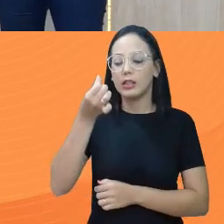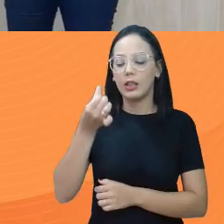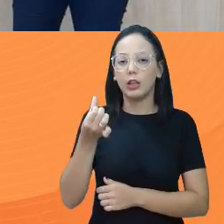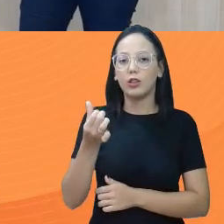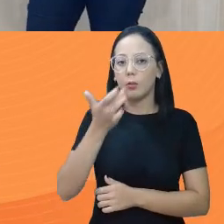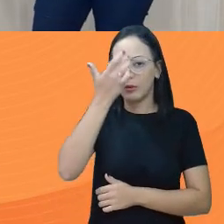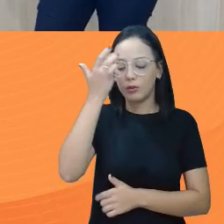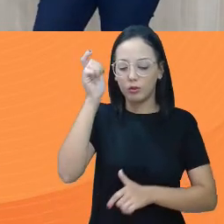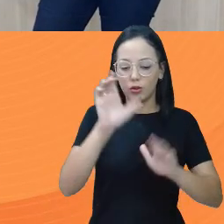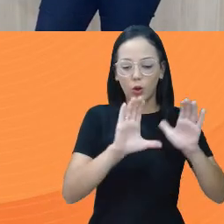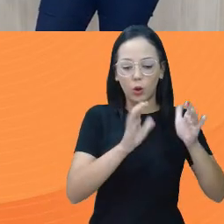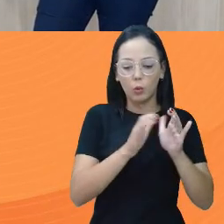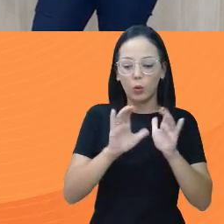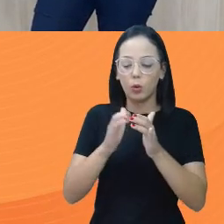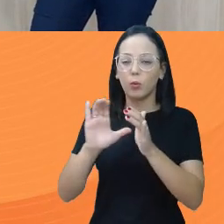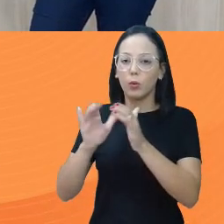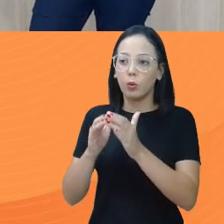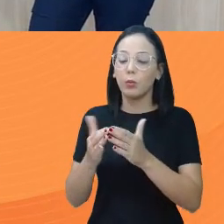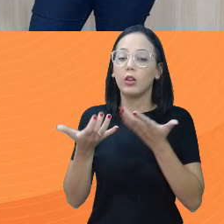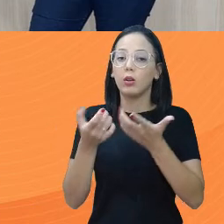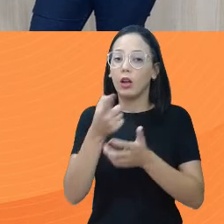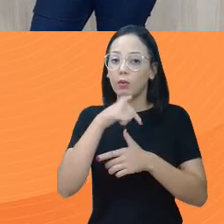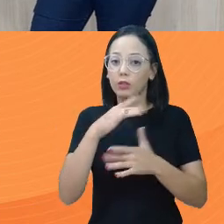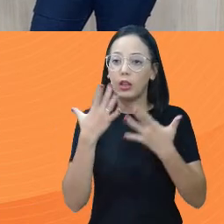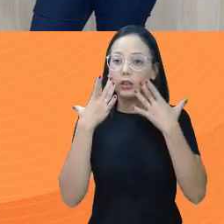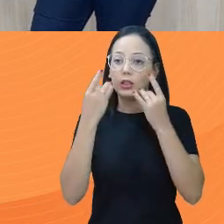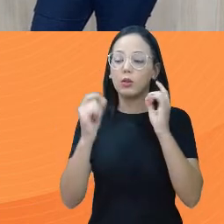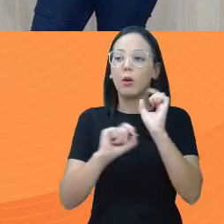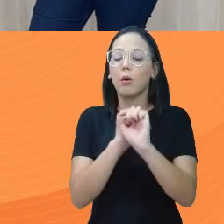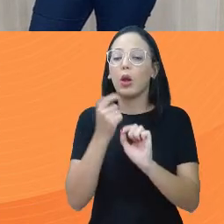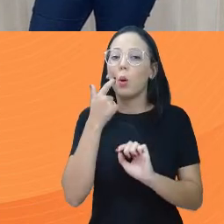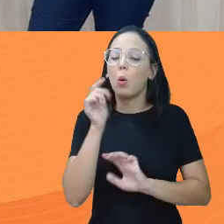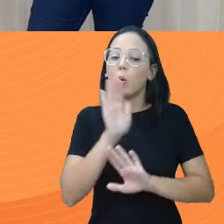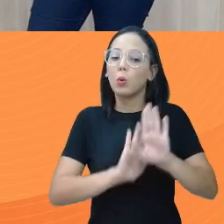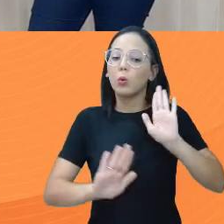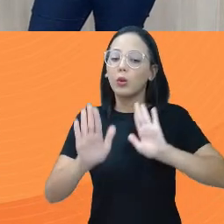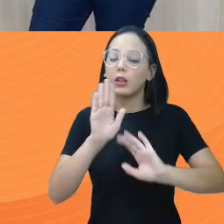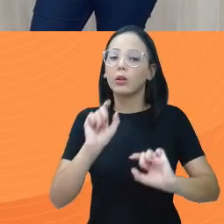em cada grupo. Então, uma coisa que eu quero chamar a atenção é o cuidado do